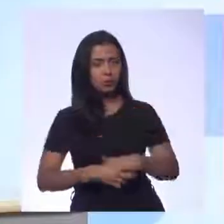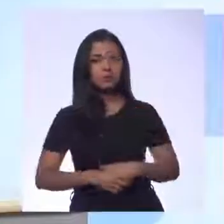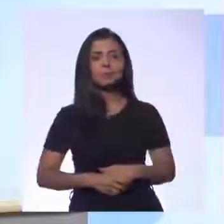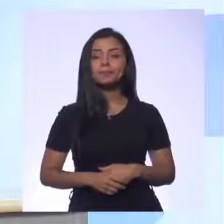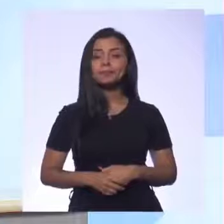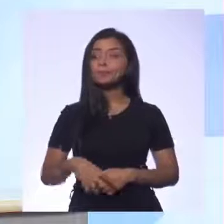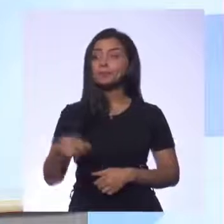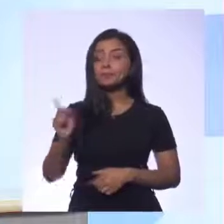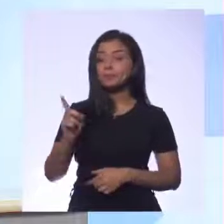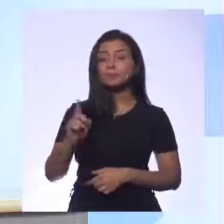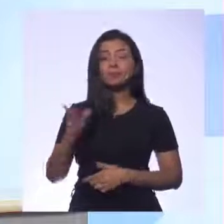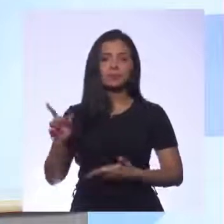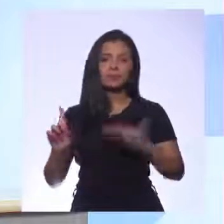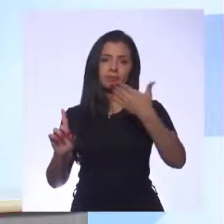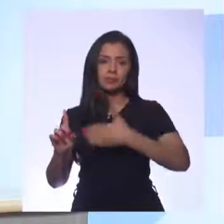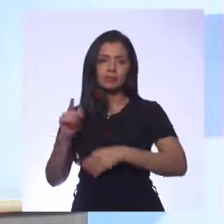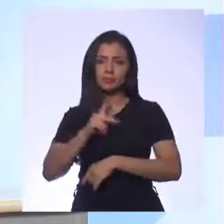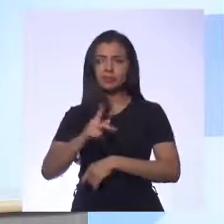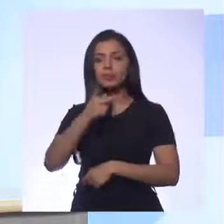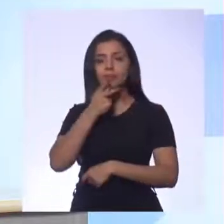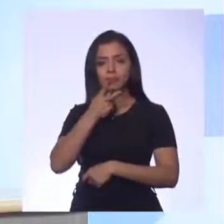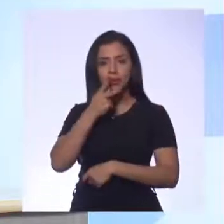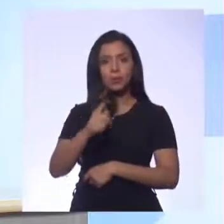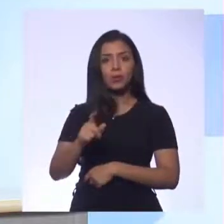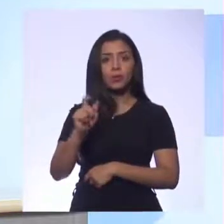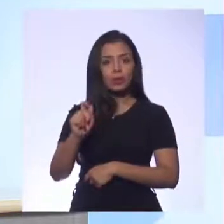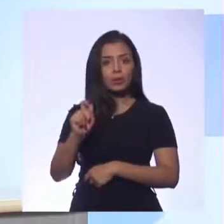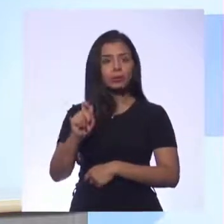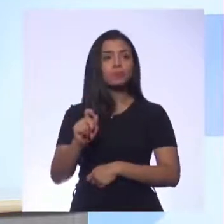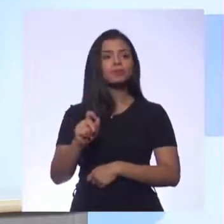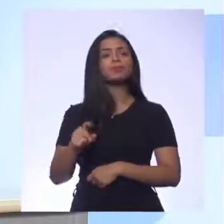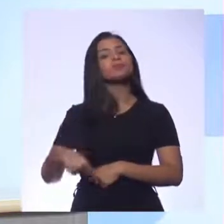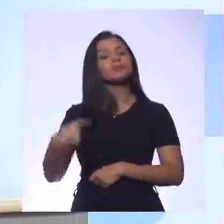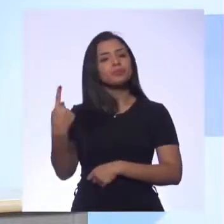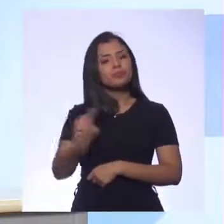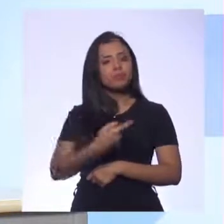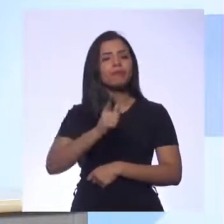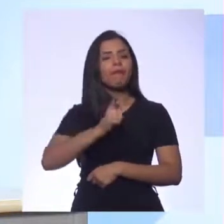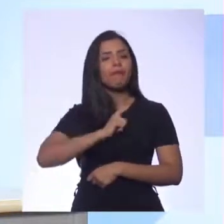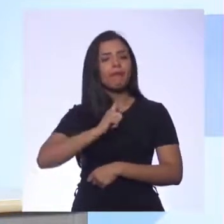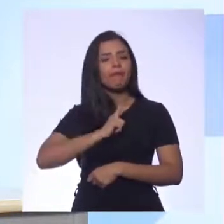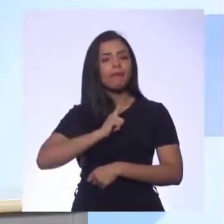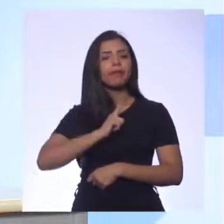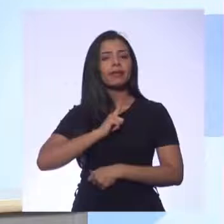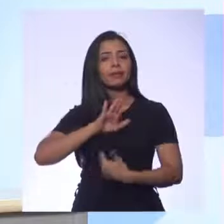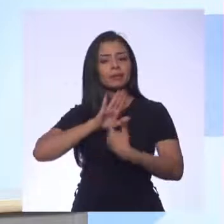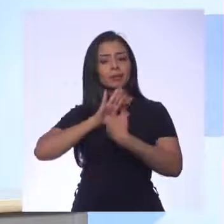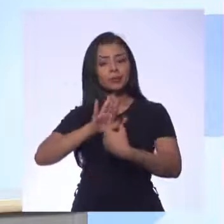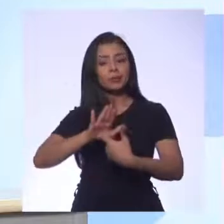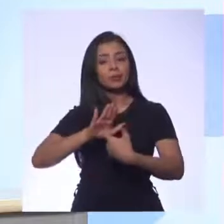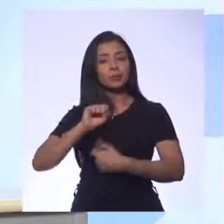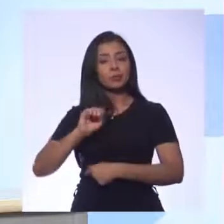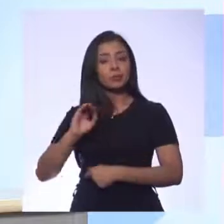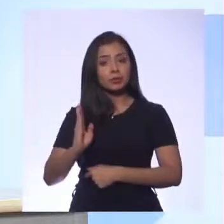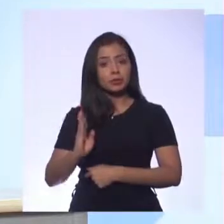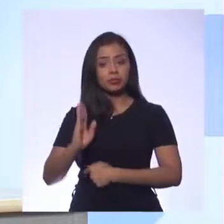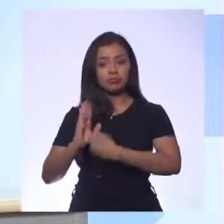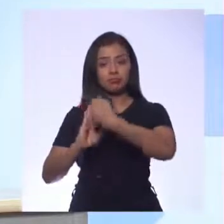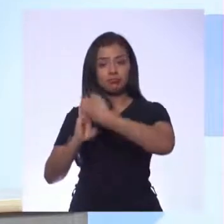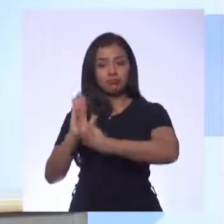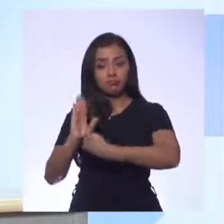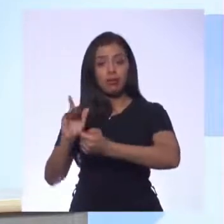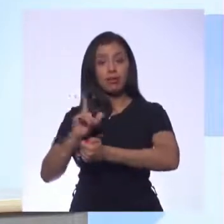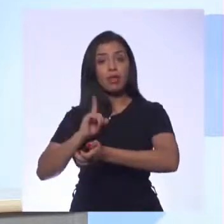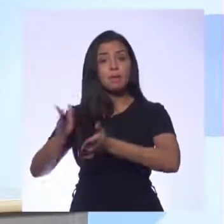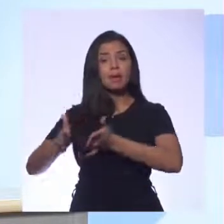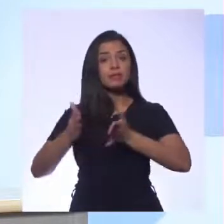Não, como a professora falou, né, embora nós tenhamos aí nesse texto apenas substantivos, tem uma sequência lógica. Por isso que eu falei para